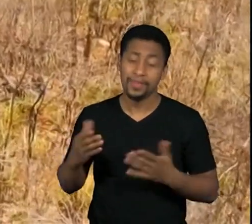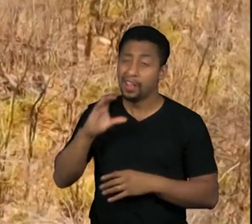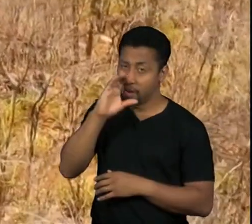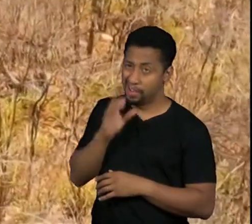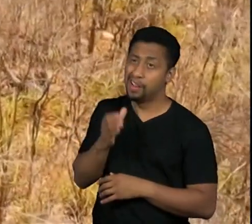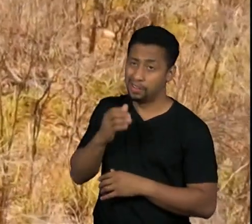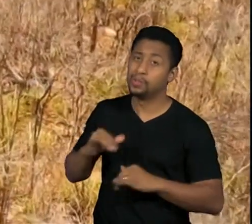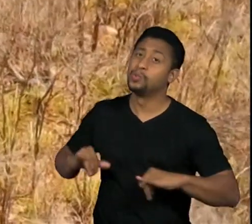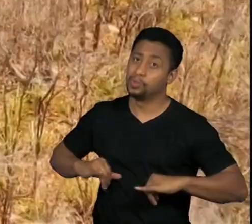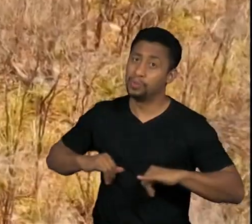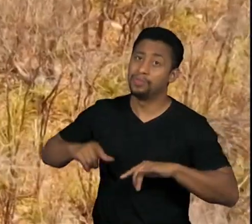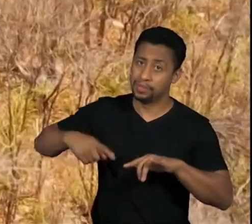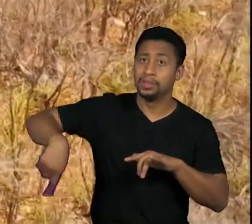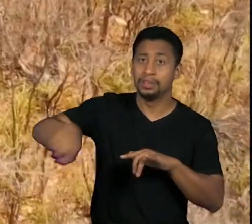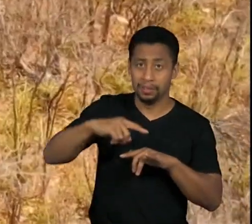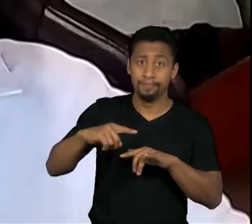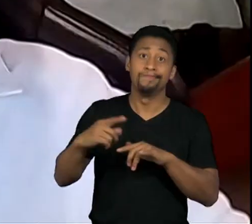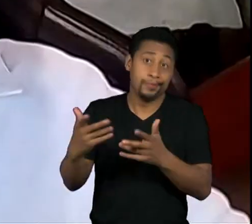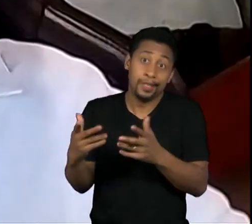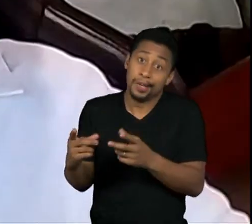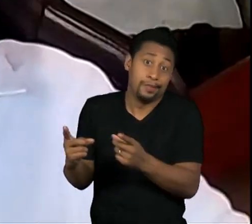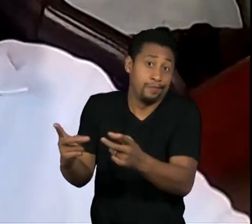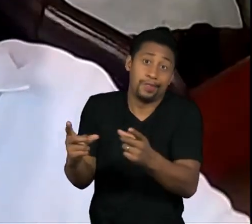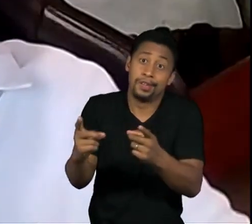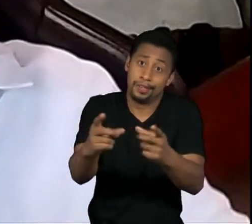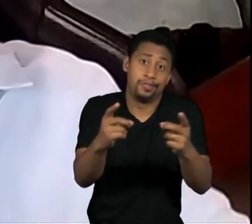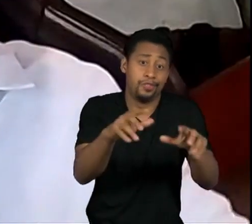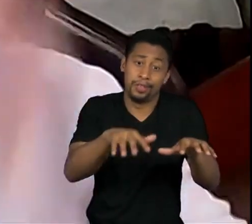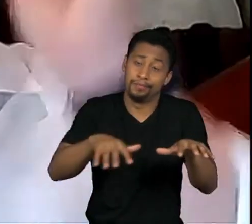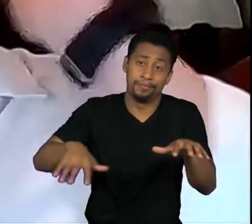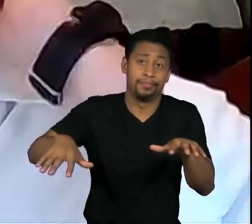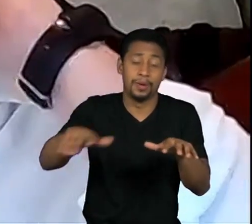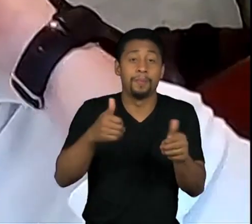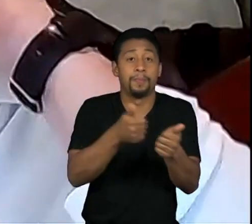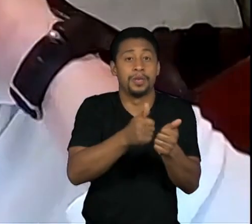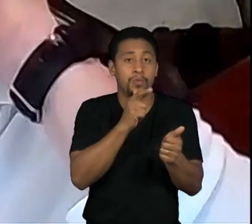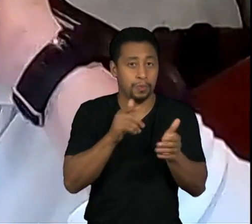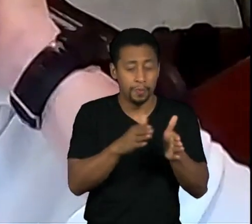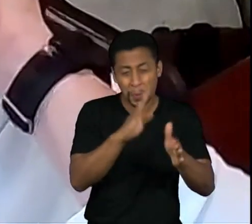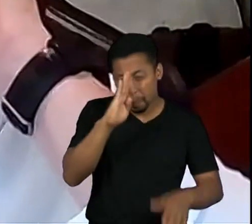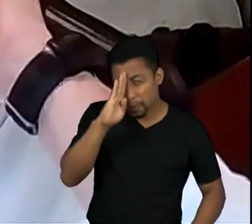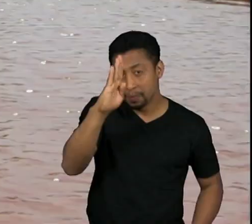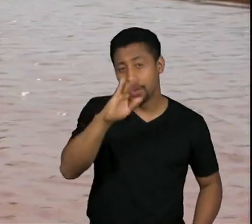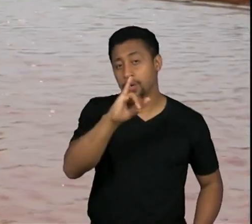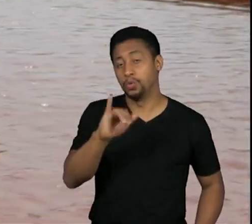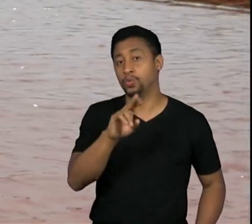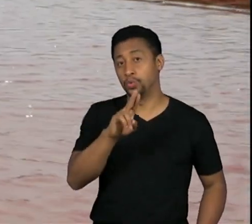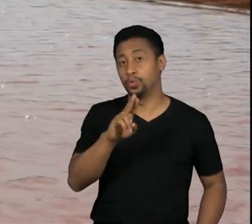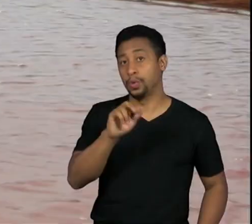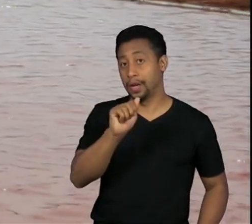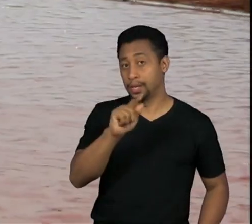tendo peles comercializadas através desses entrepostos. O principal deles era em Juazeiro, que é ali na Bahia.